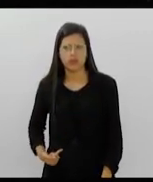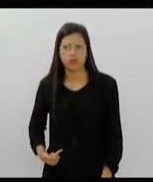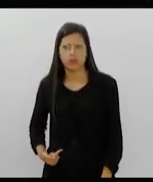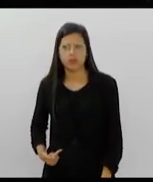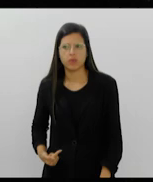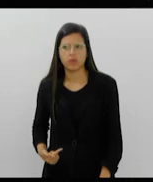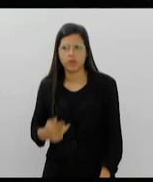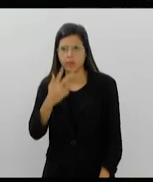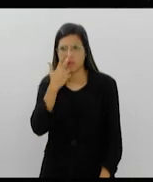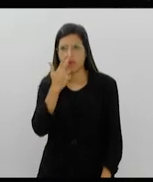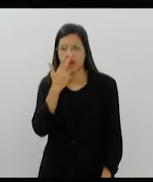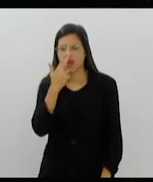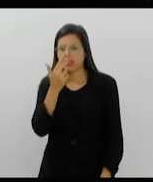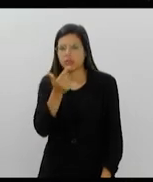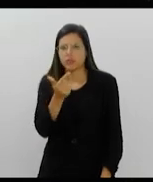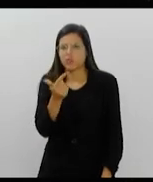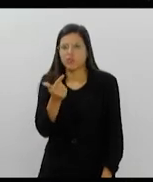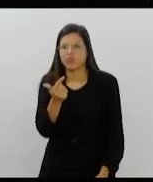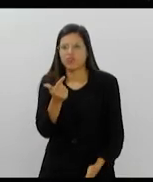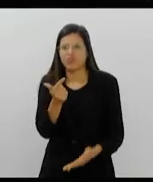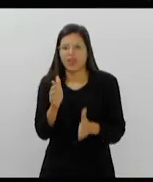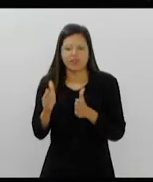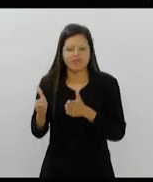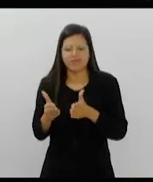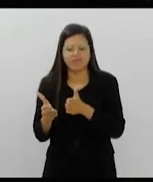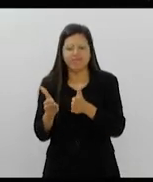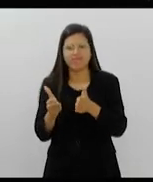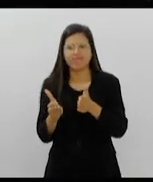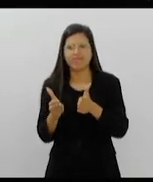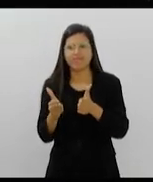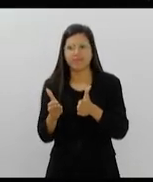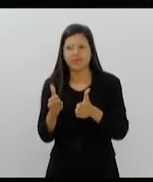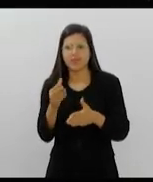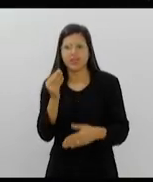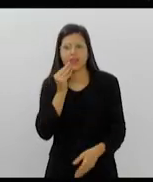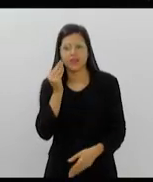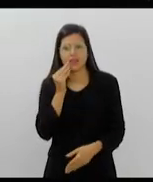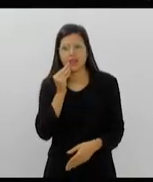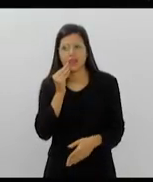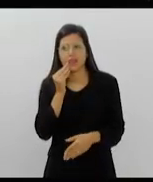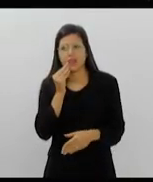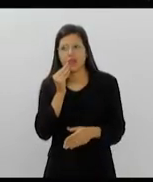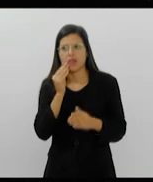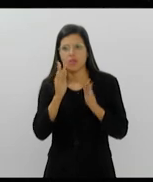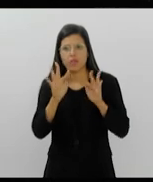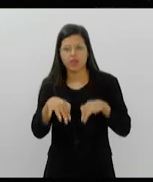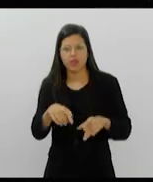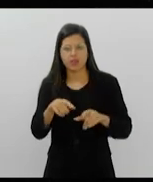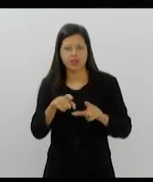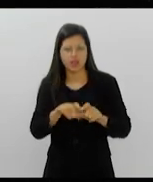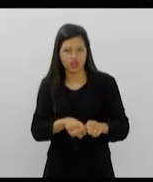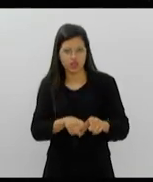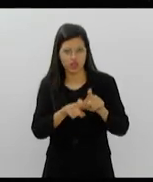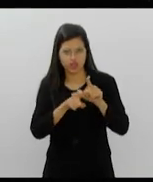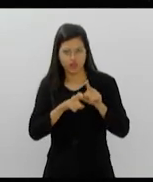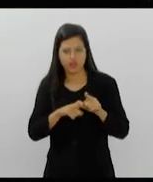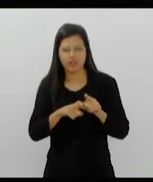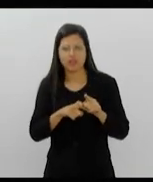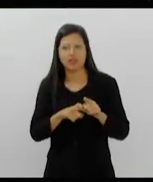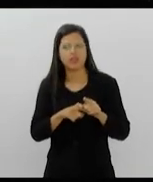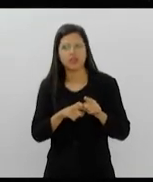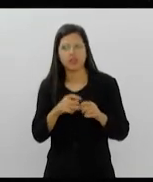anda sem rumo, na ânsia de fechar as contas de 2024.